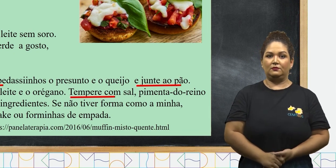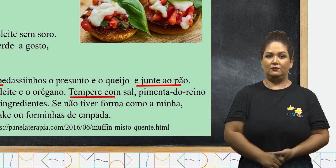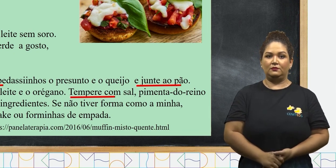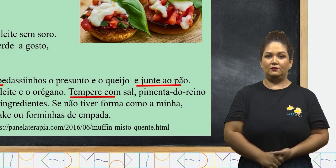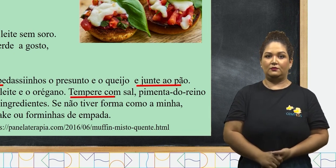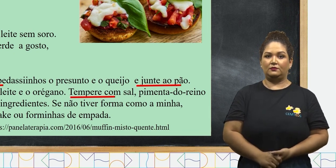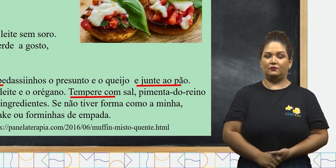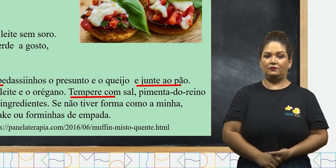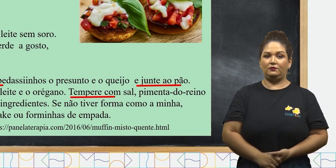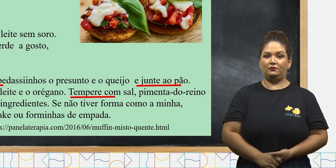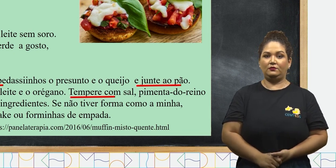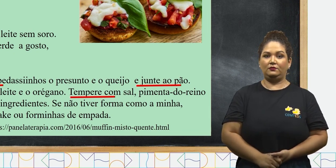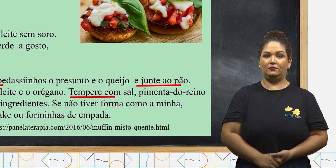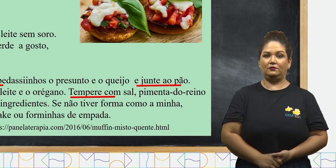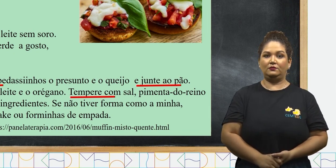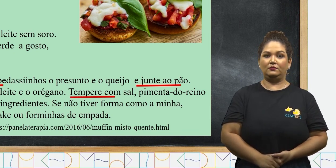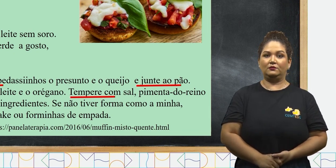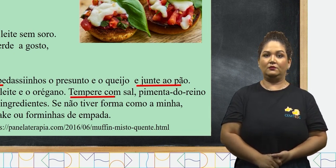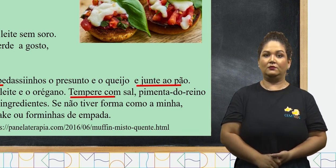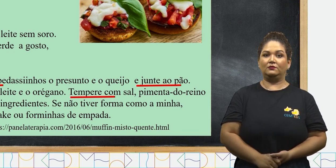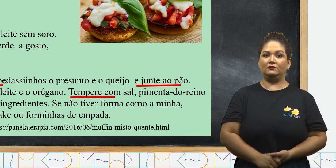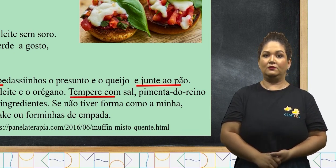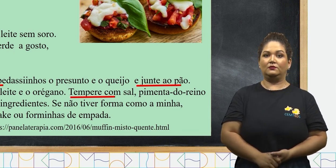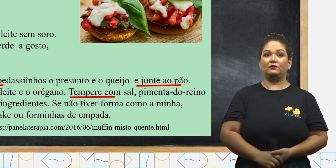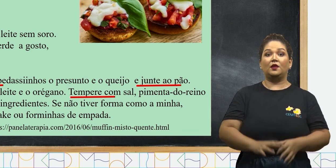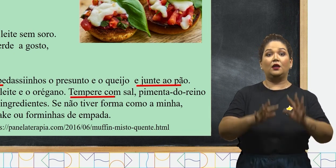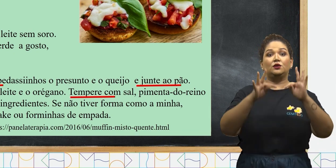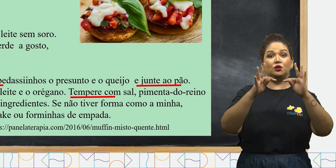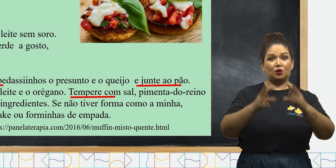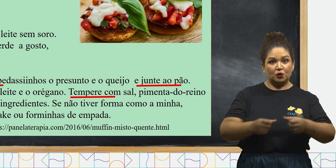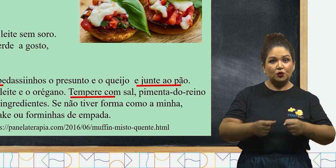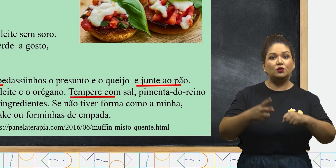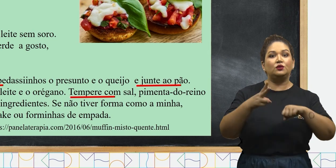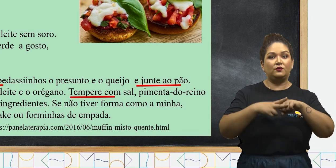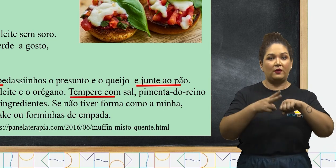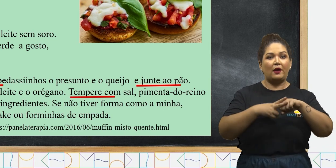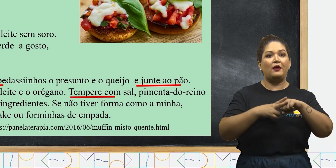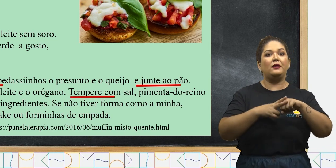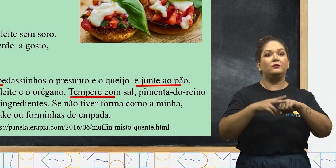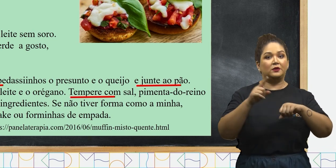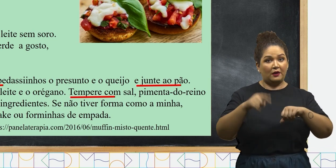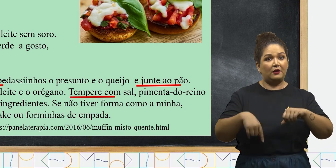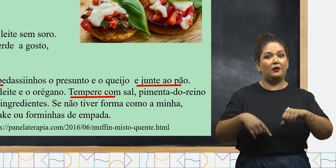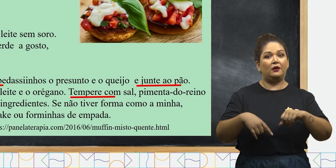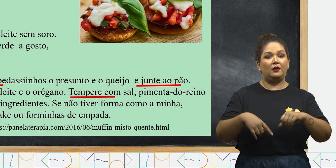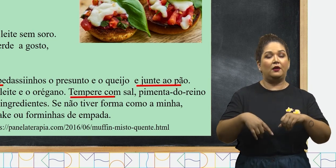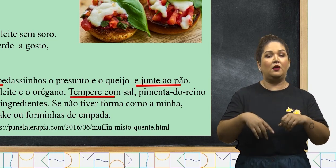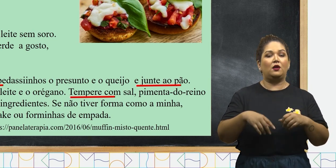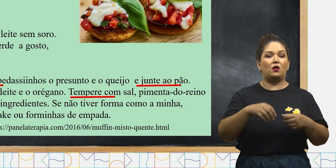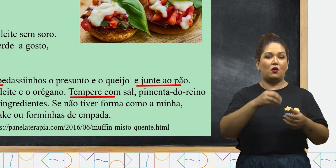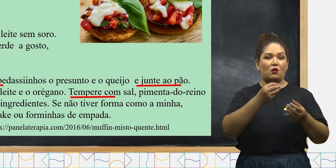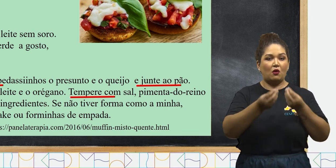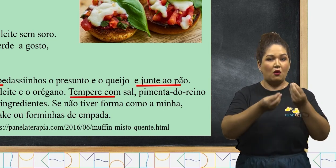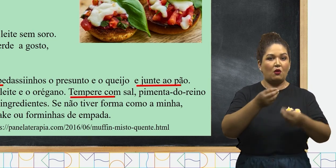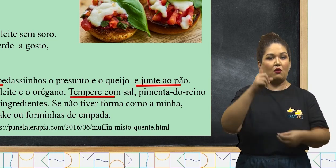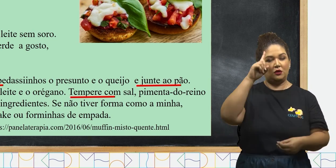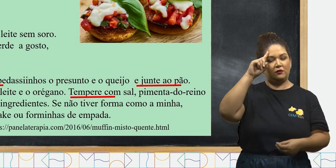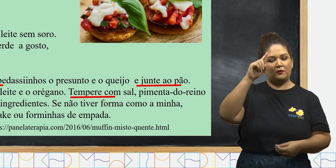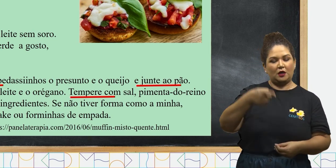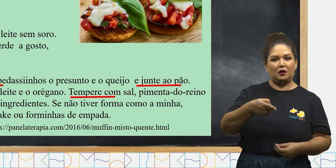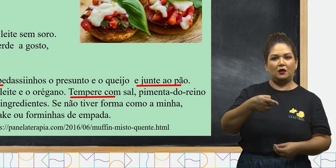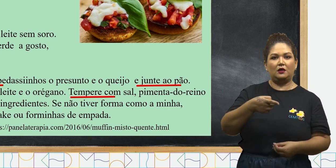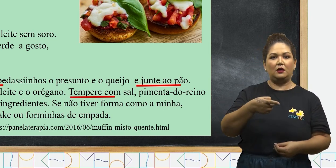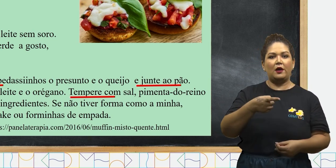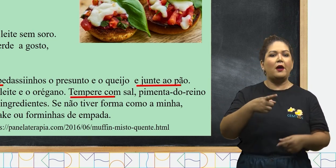tempere, junte e coloque. Todos estes verbos estão no modo imperativo.